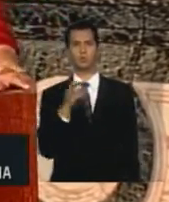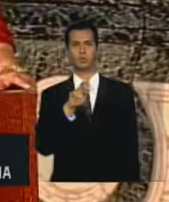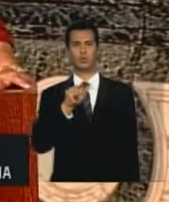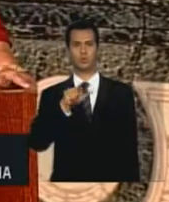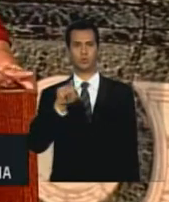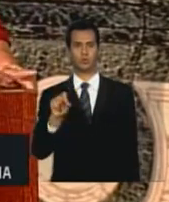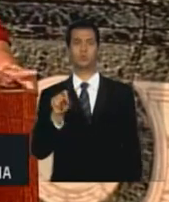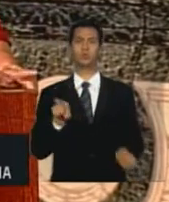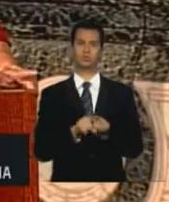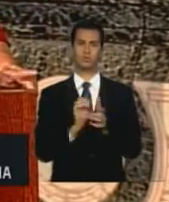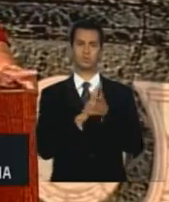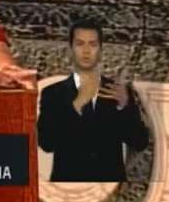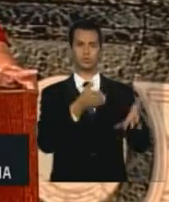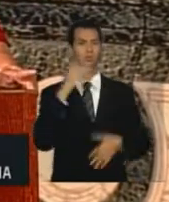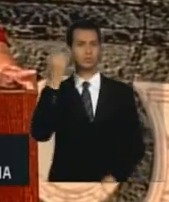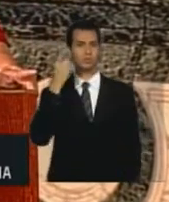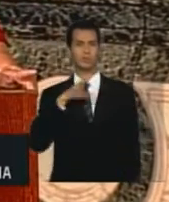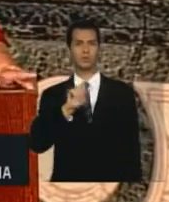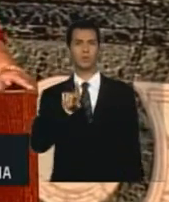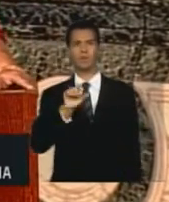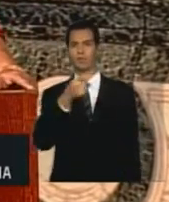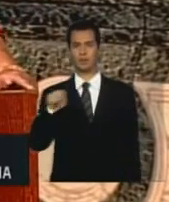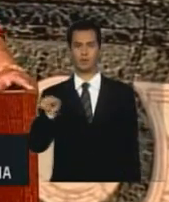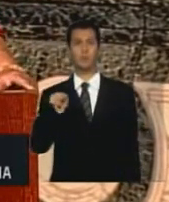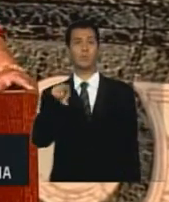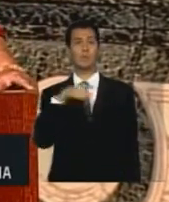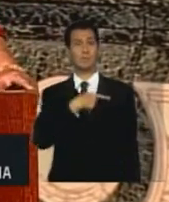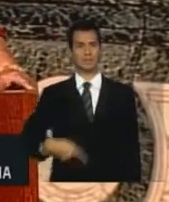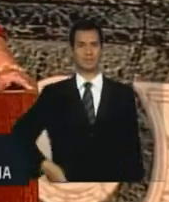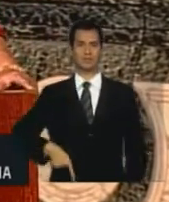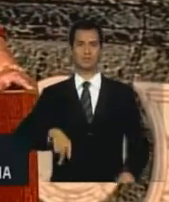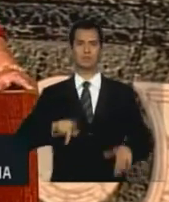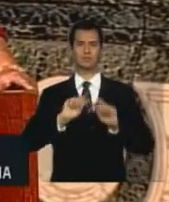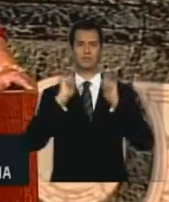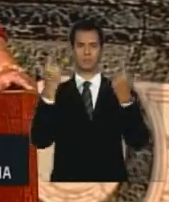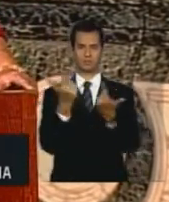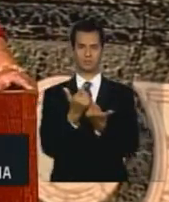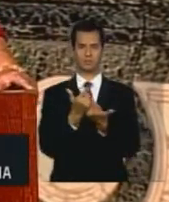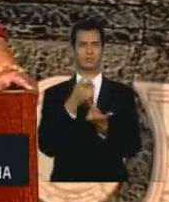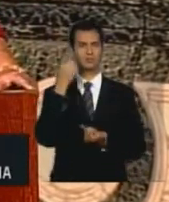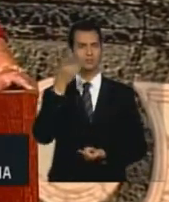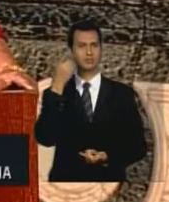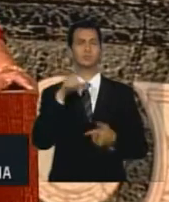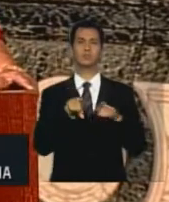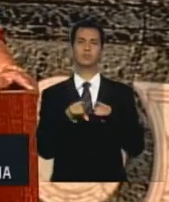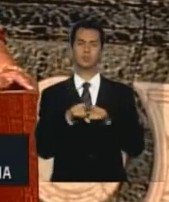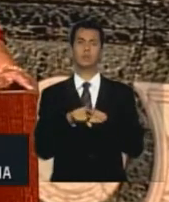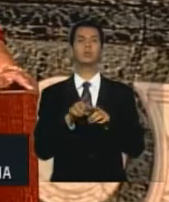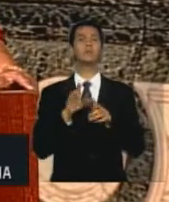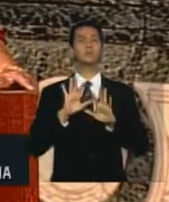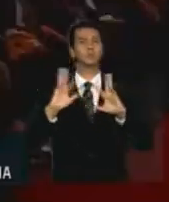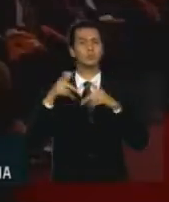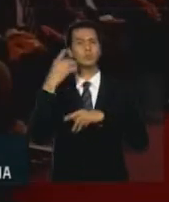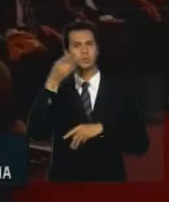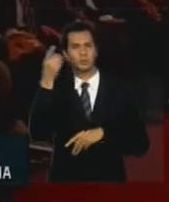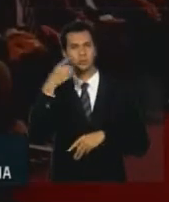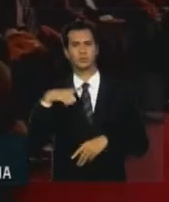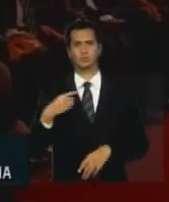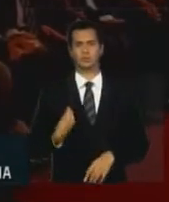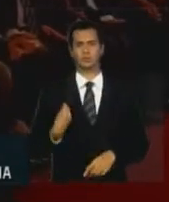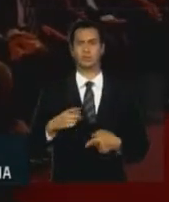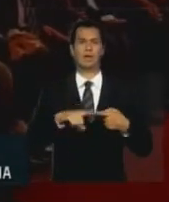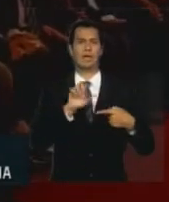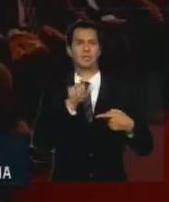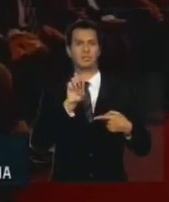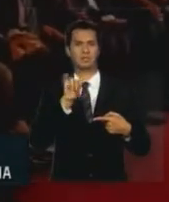ao deputado Adão Vilaverde, presidente da Assembleia, aos deputados federais aqui presentes, Assis